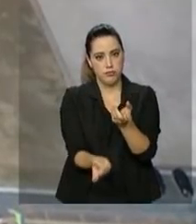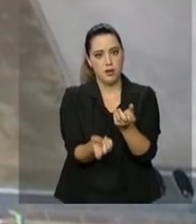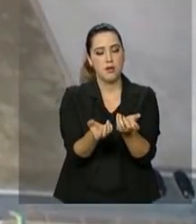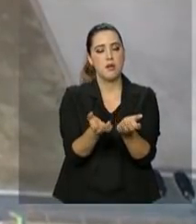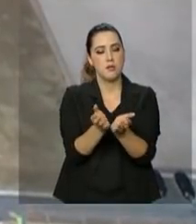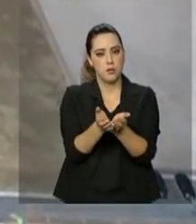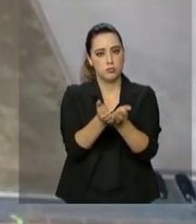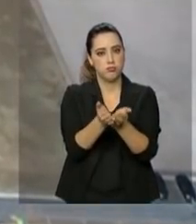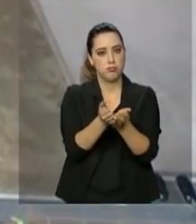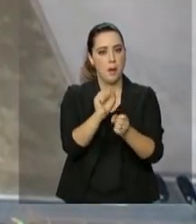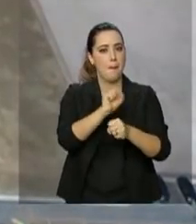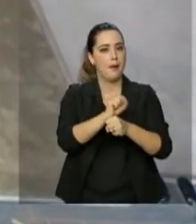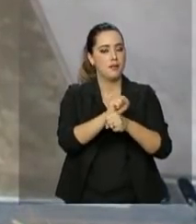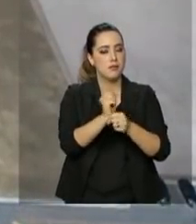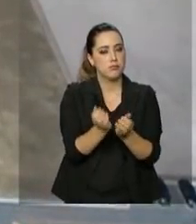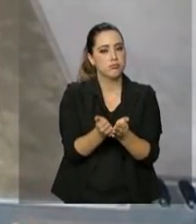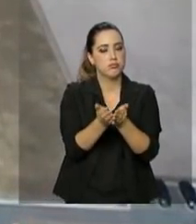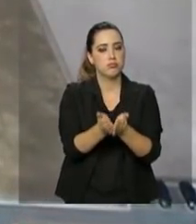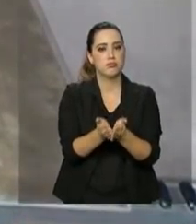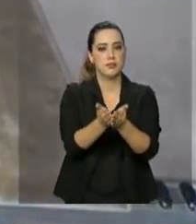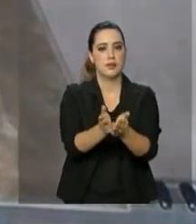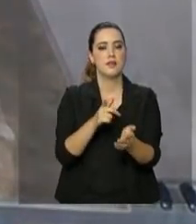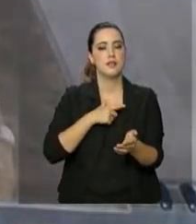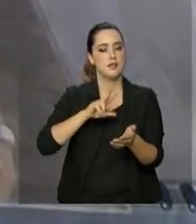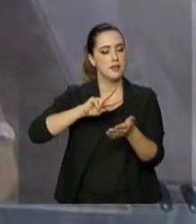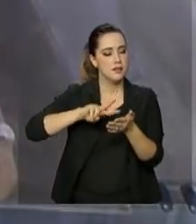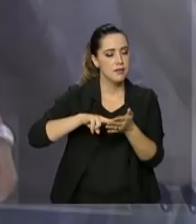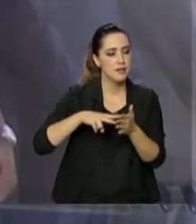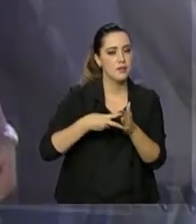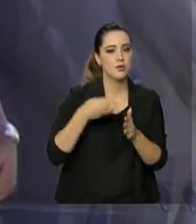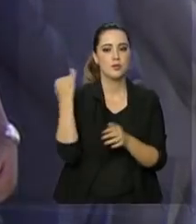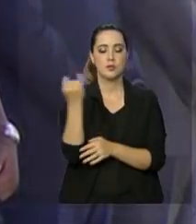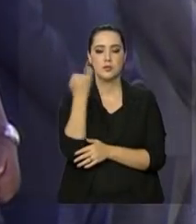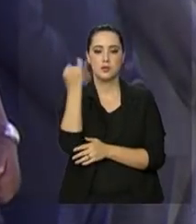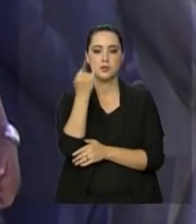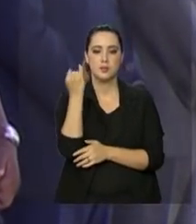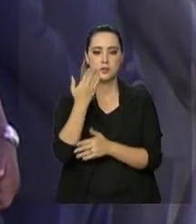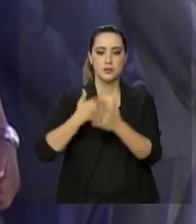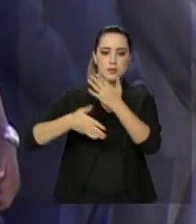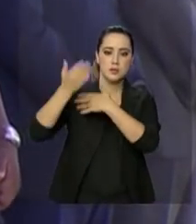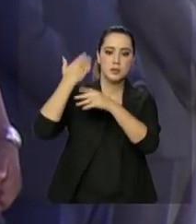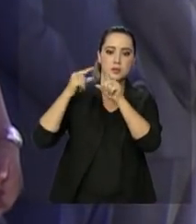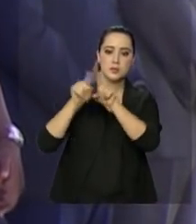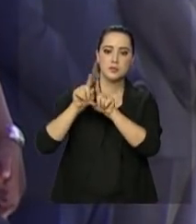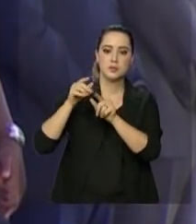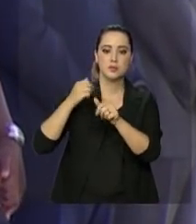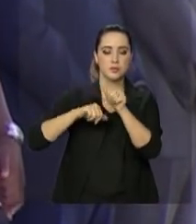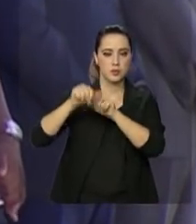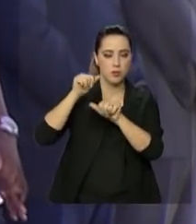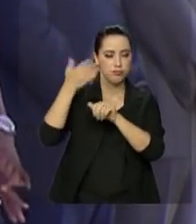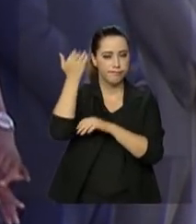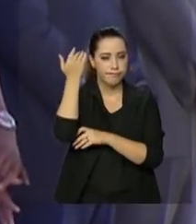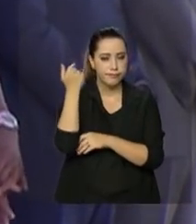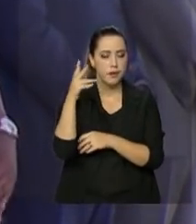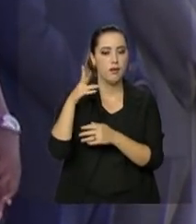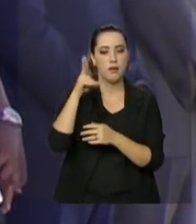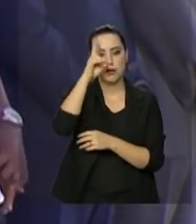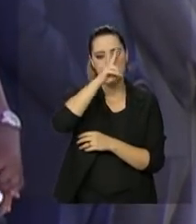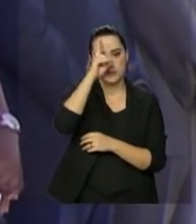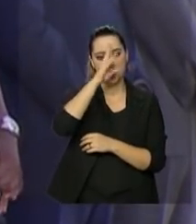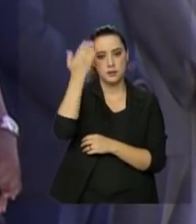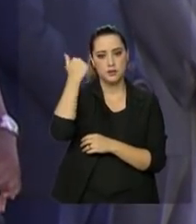ficarem parados no mar ali. Então ela tem todo esse simbolismo que remonta às histórias anteriores ali, das